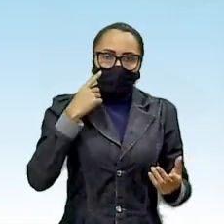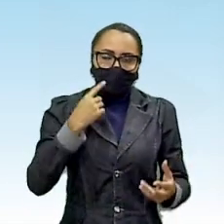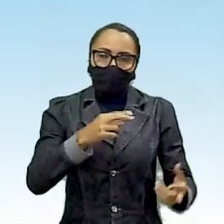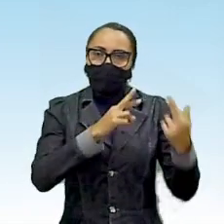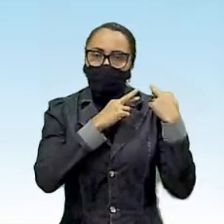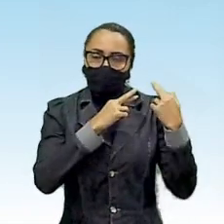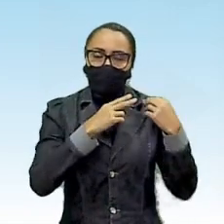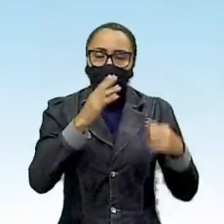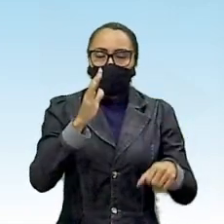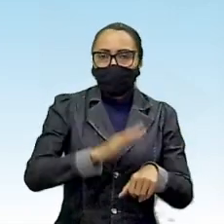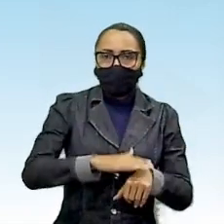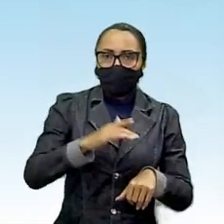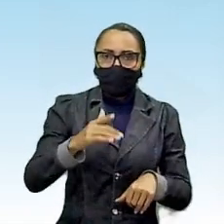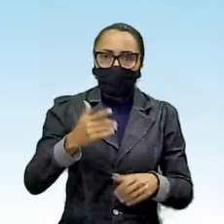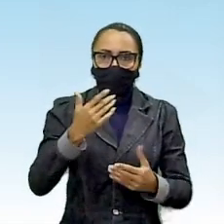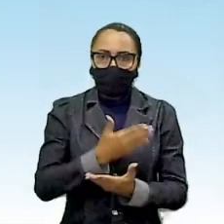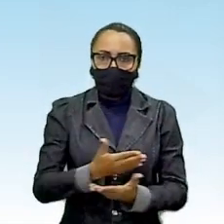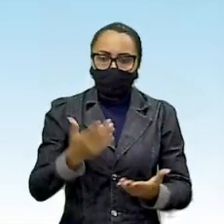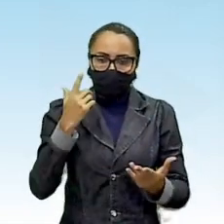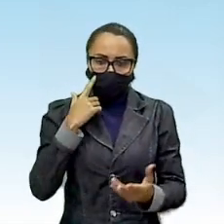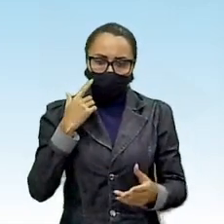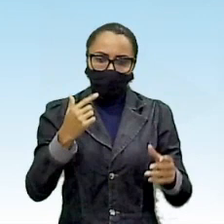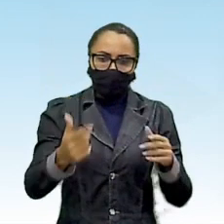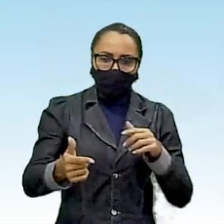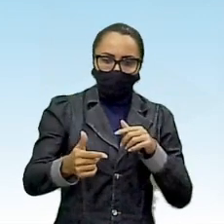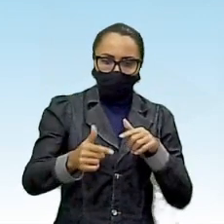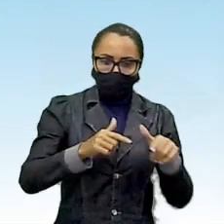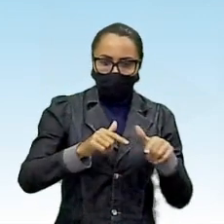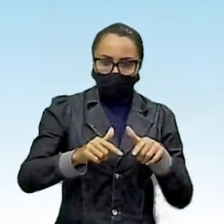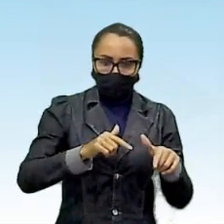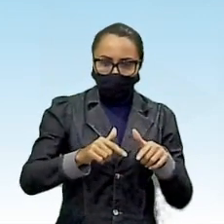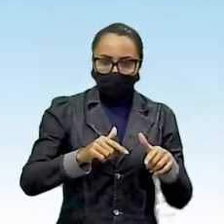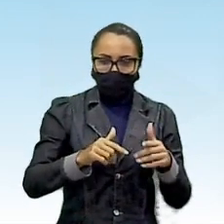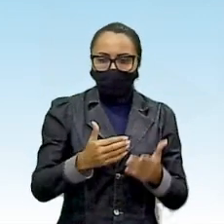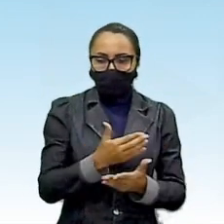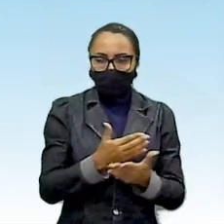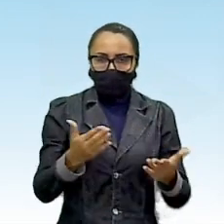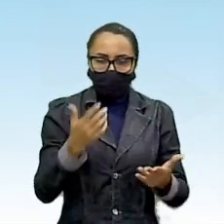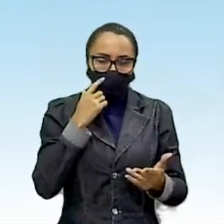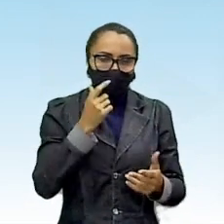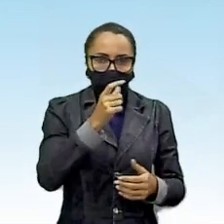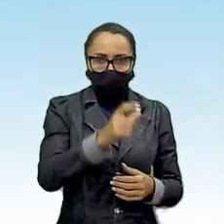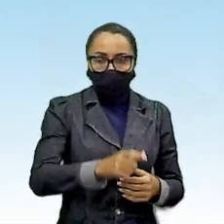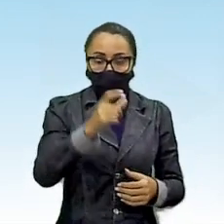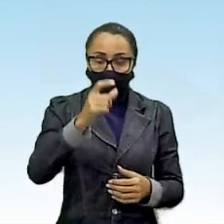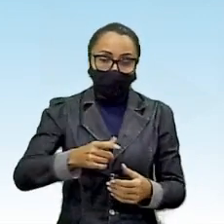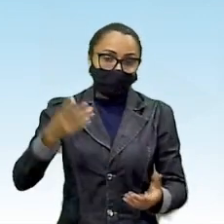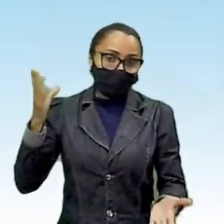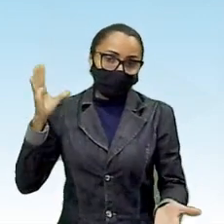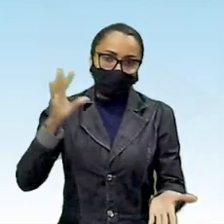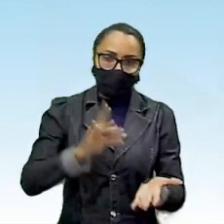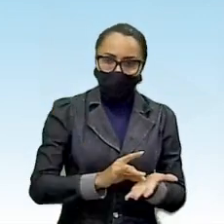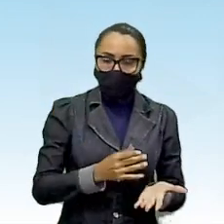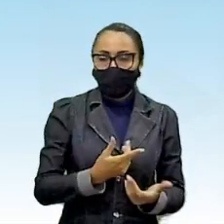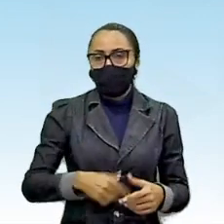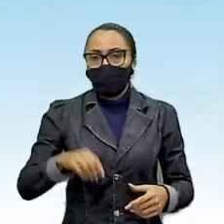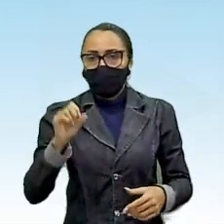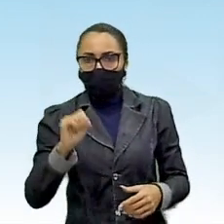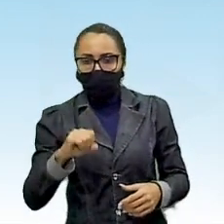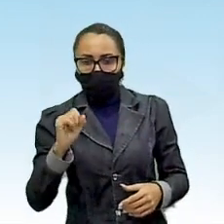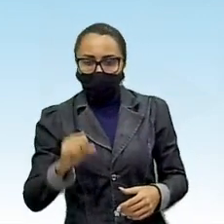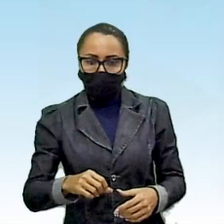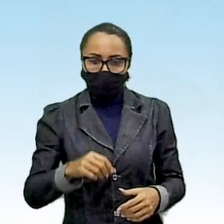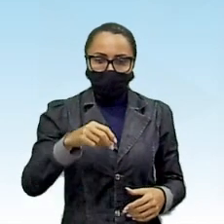responsabilidade maior para o empregador, né, de forma mais efetiva, né? É uma NR